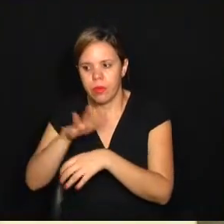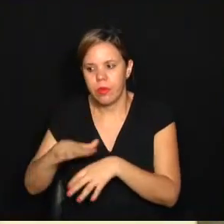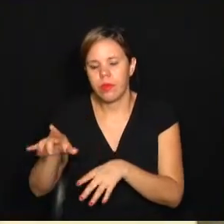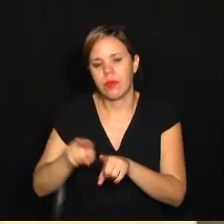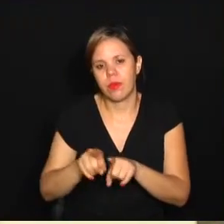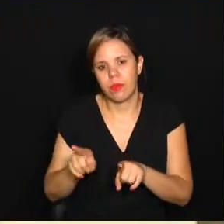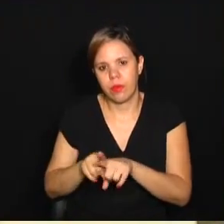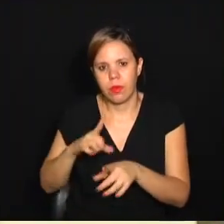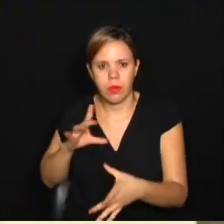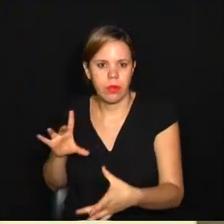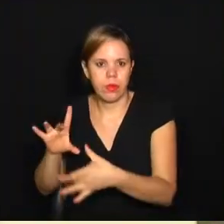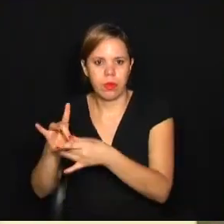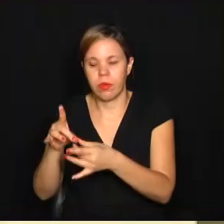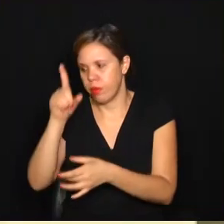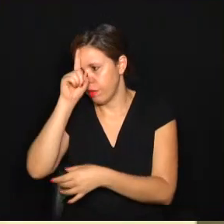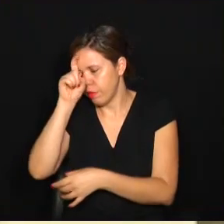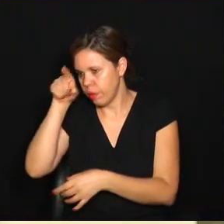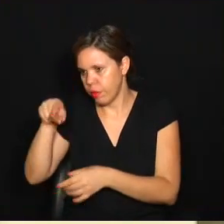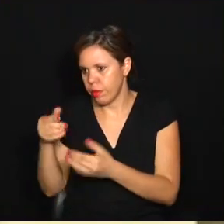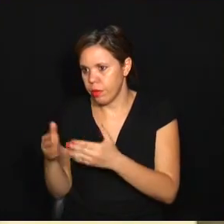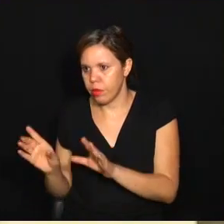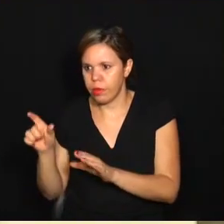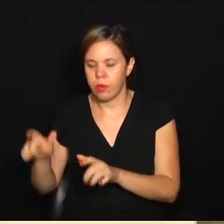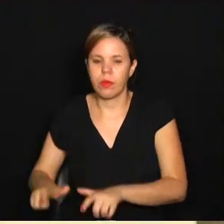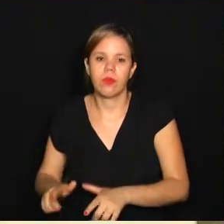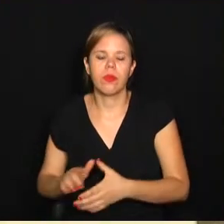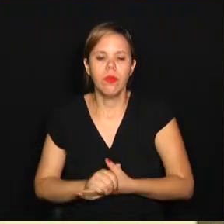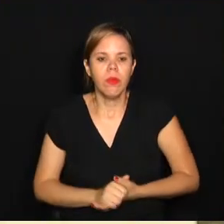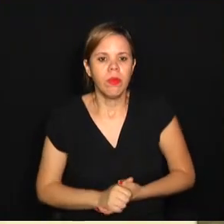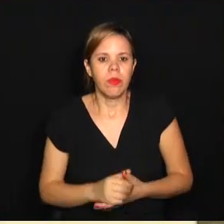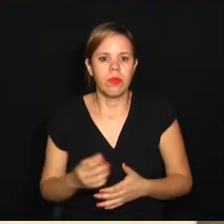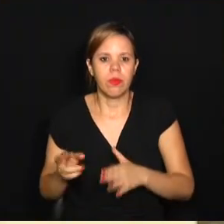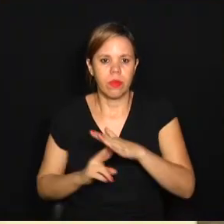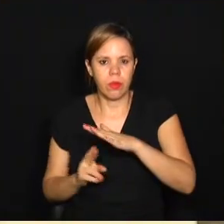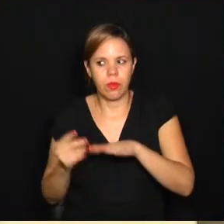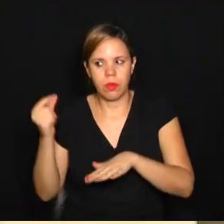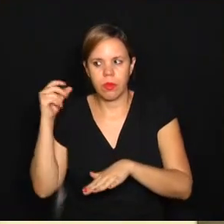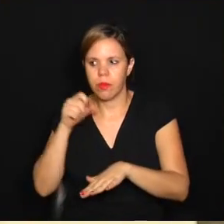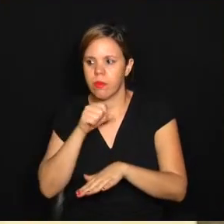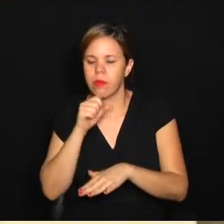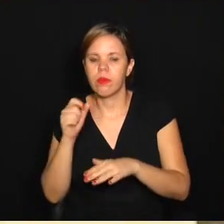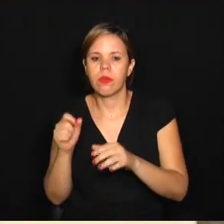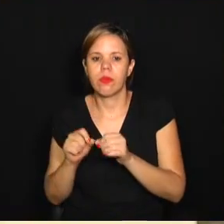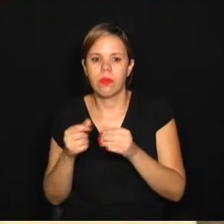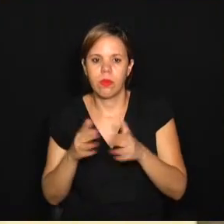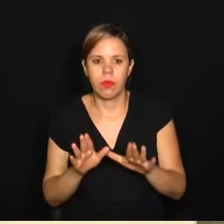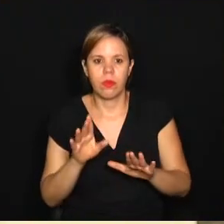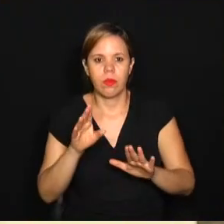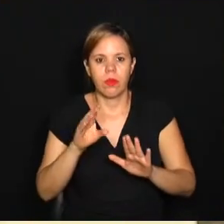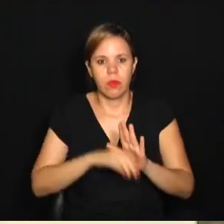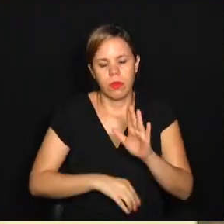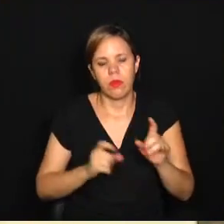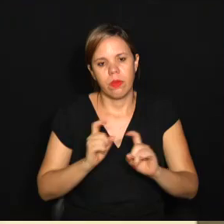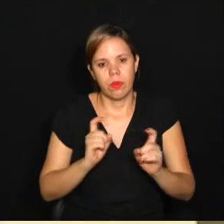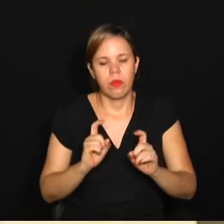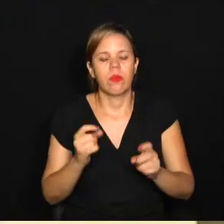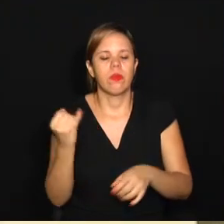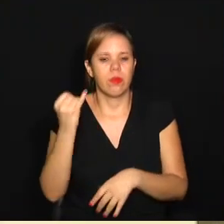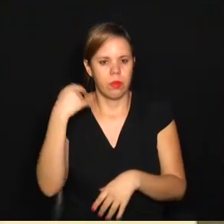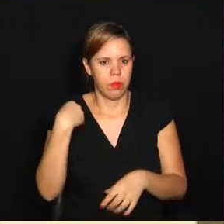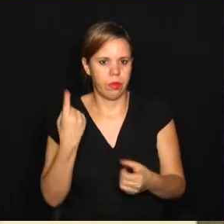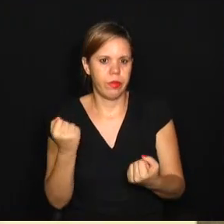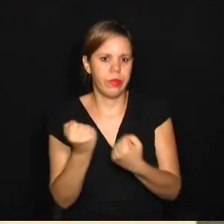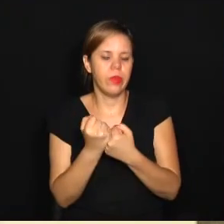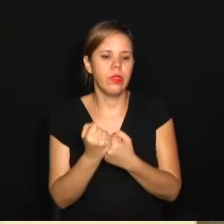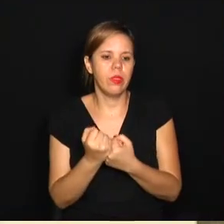é conveniada daquele hospital que vai ser instalado na antiga rodoviária. É uma pauta extremamente justa e por isso que eu estou apoiando.